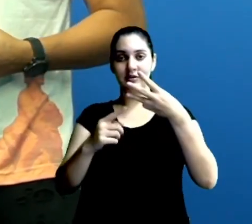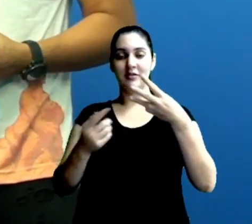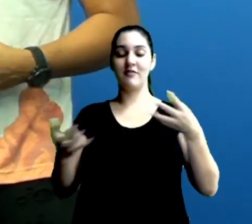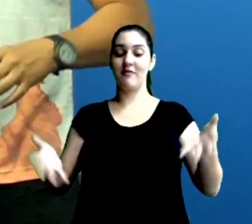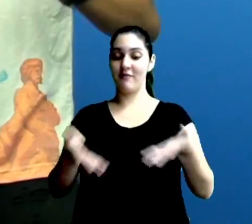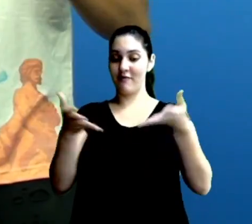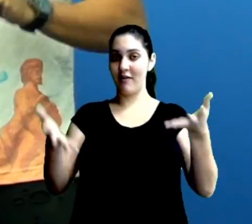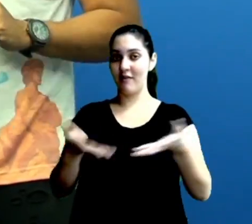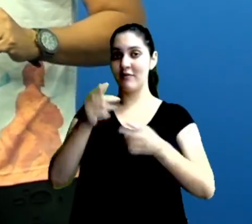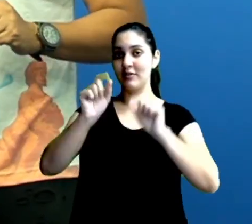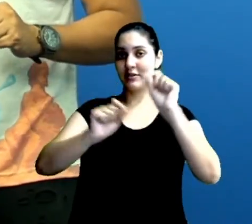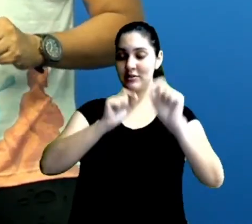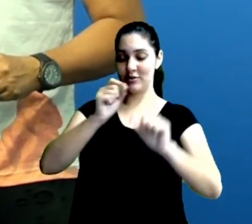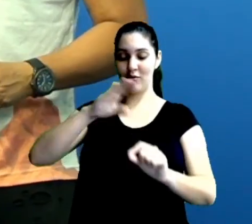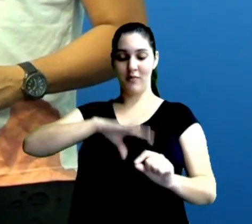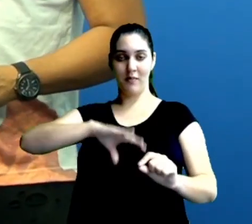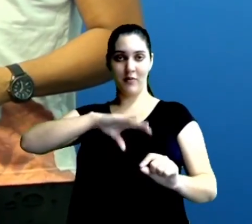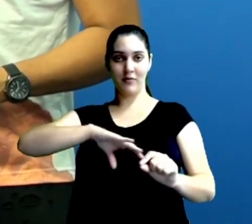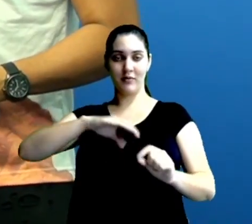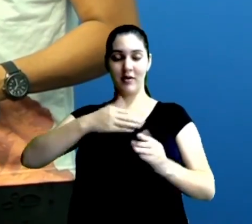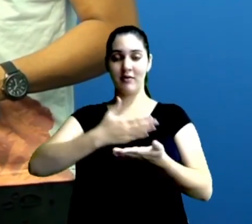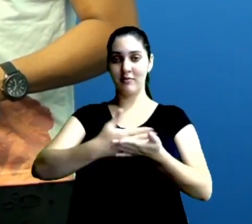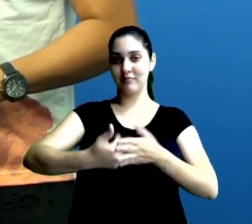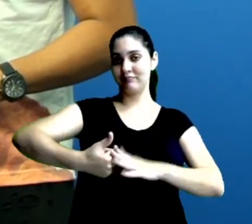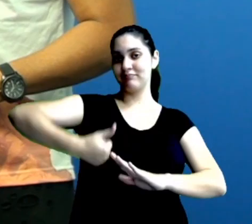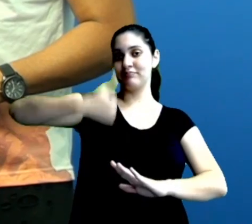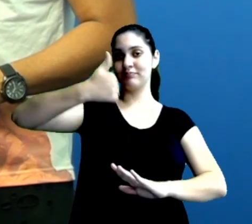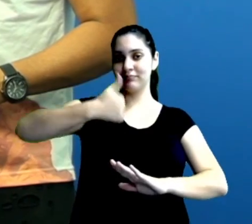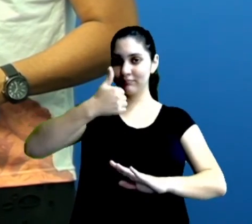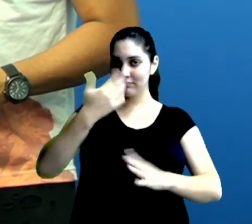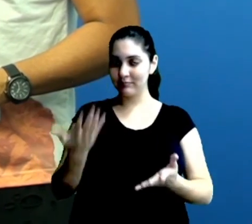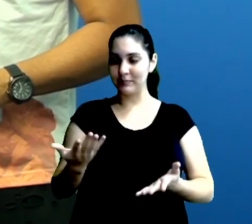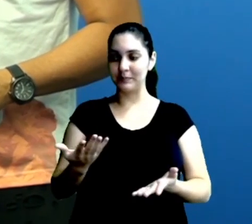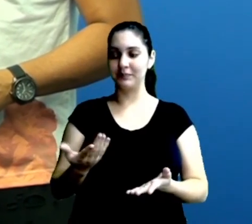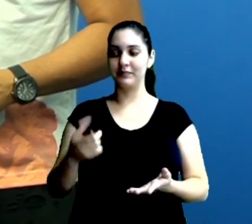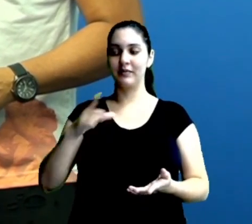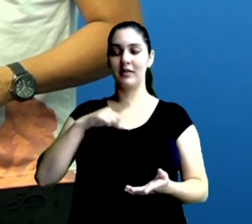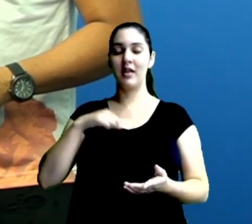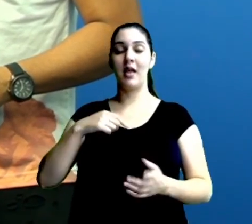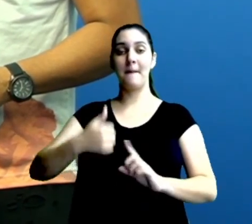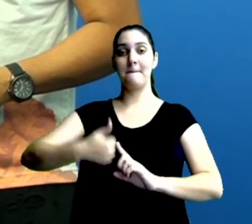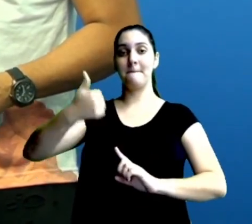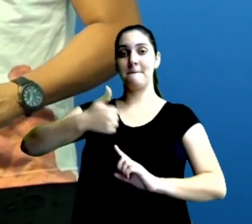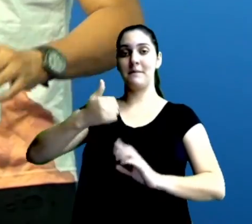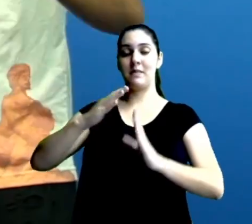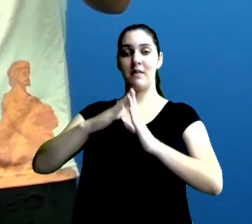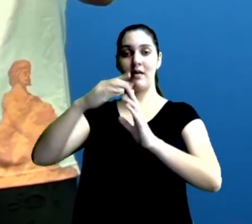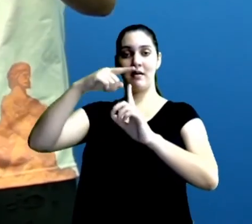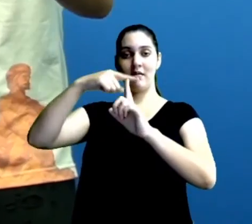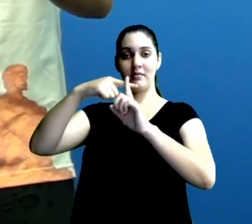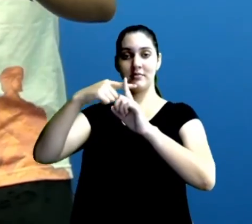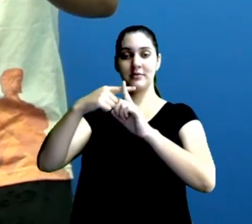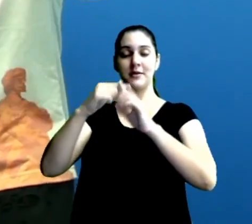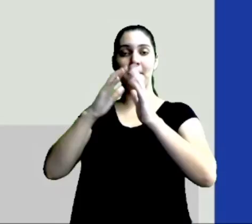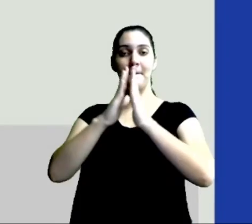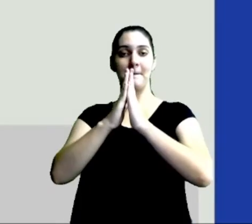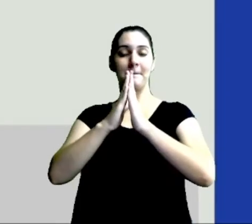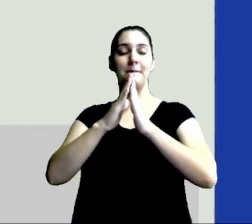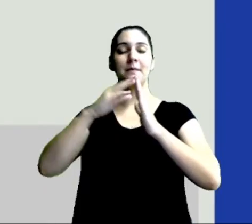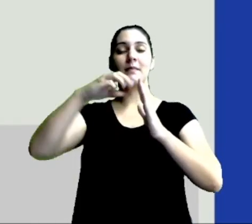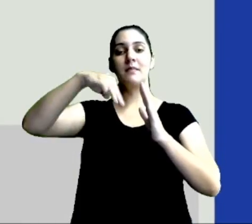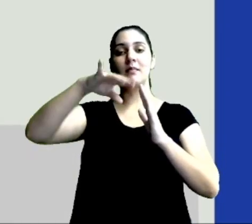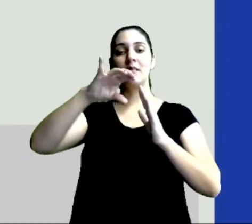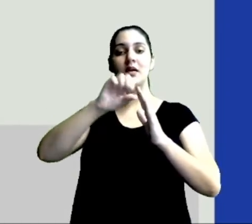também Portugal de ser um dos pioneiros. Você vê que aqui a imagem da primeira missa no Brasil, uma das primeiras coisas quando ele